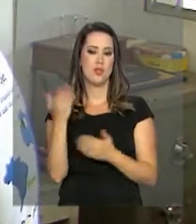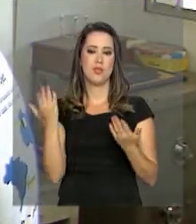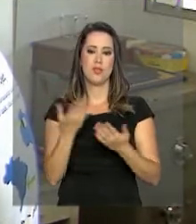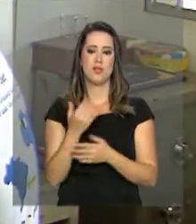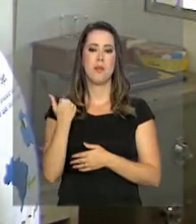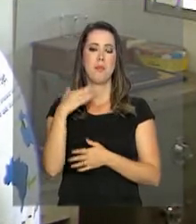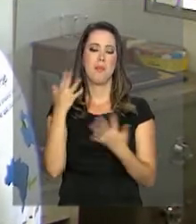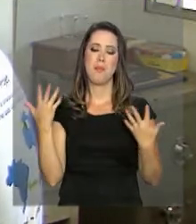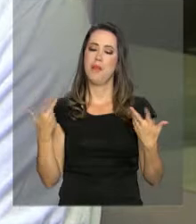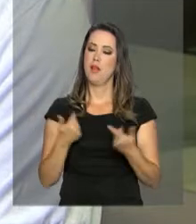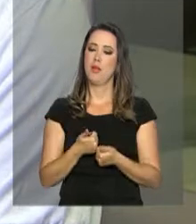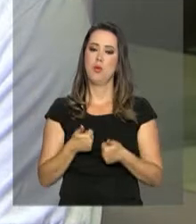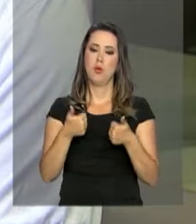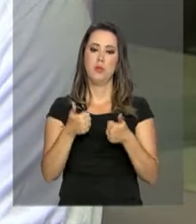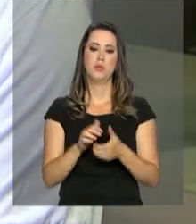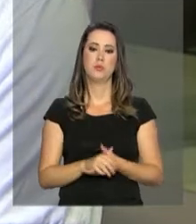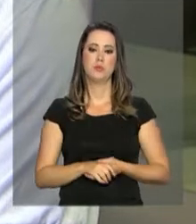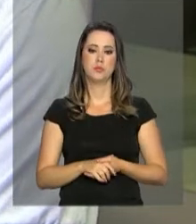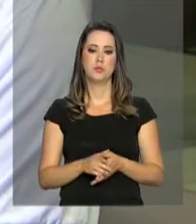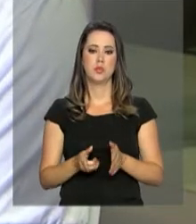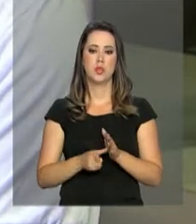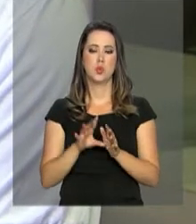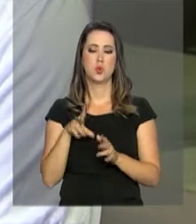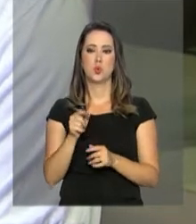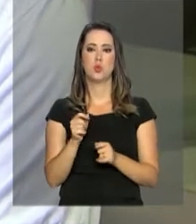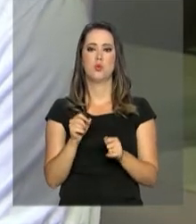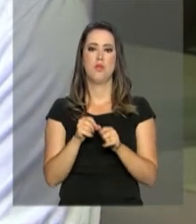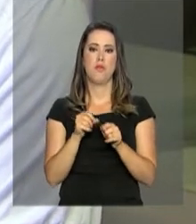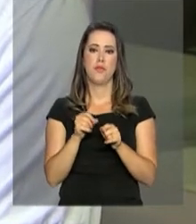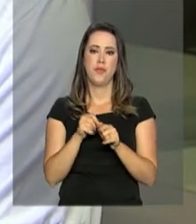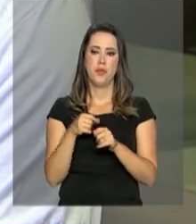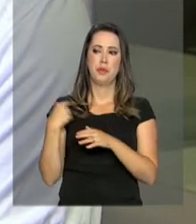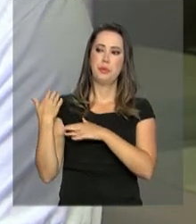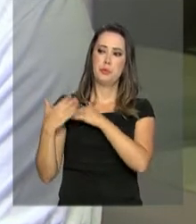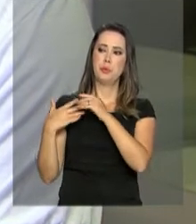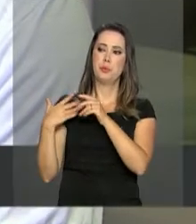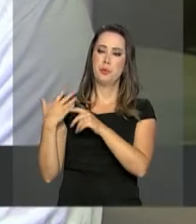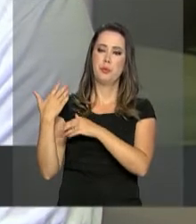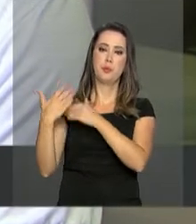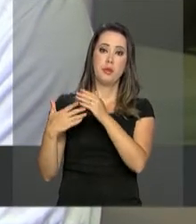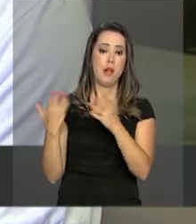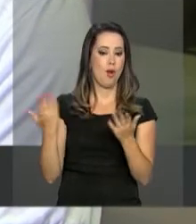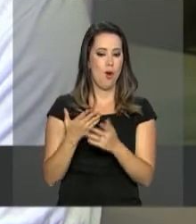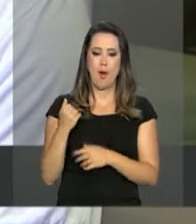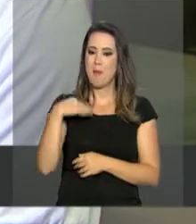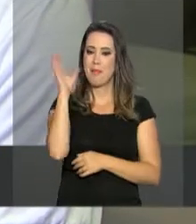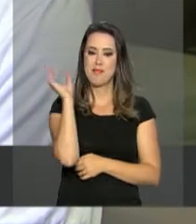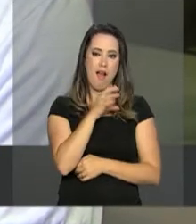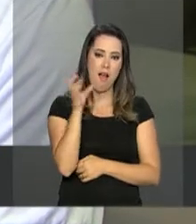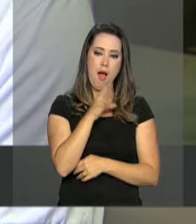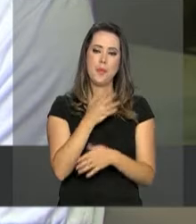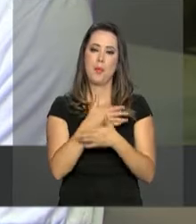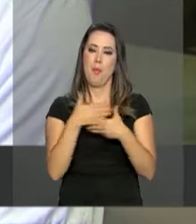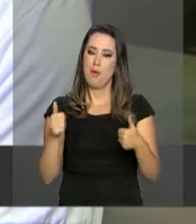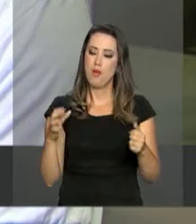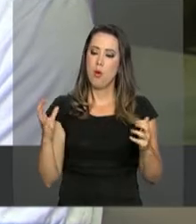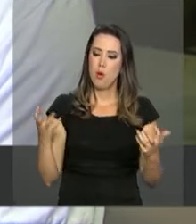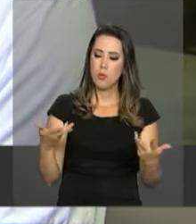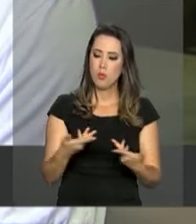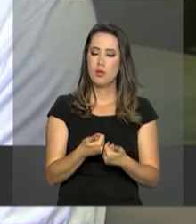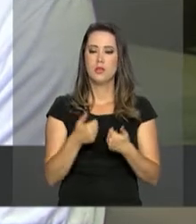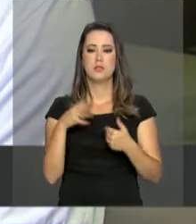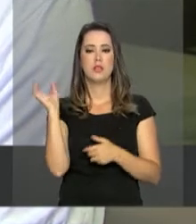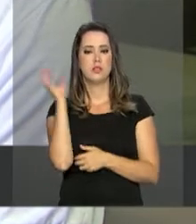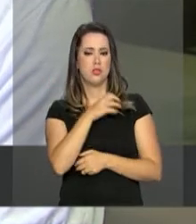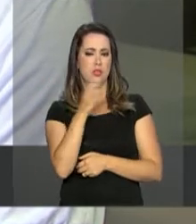ganhou mais qualidade. Era tudo muito manual, né? Muito milenar. Agora não, eles vão ter, além da qualidade, a rapidez